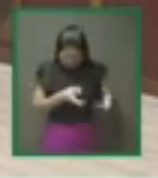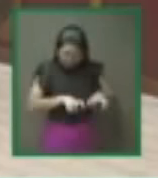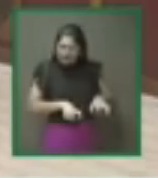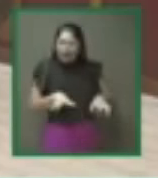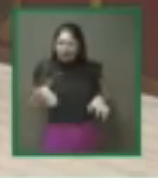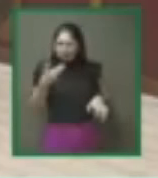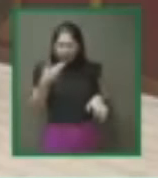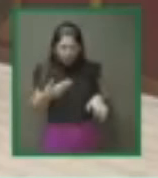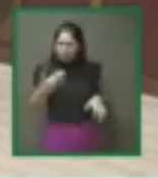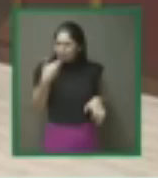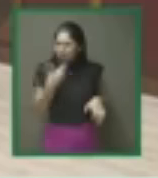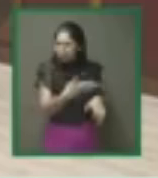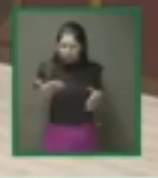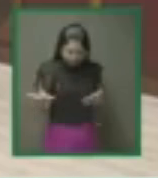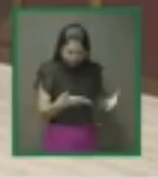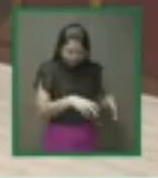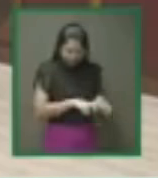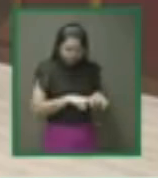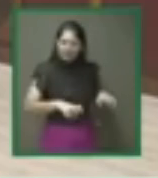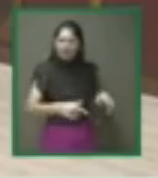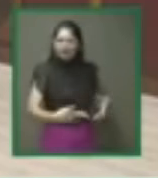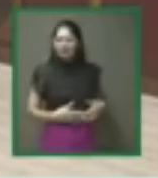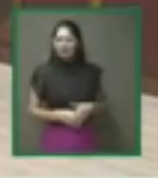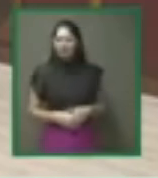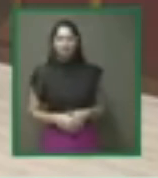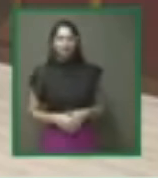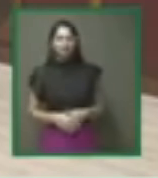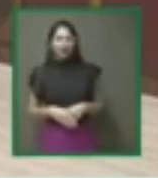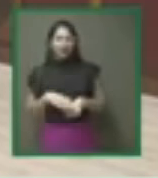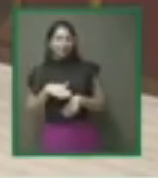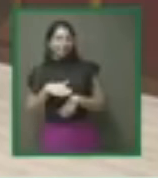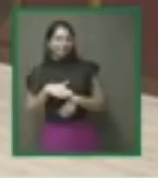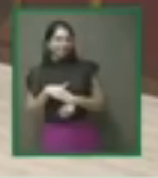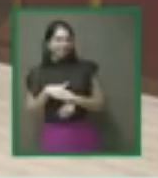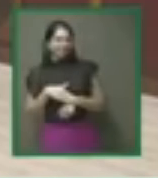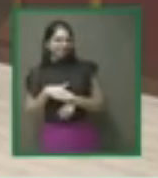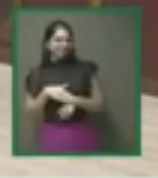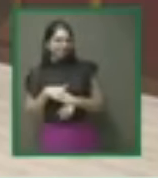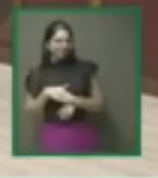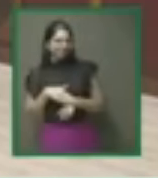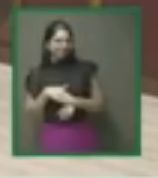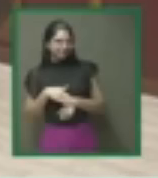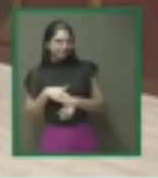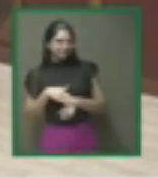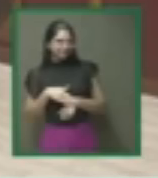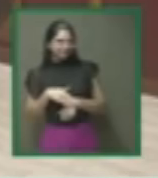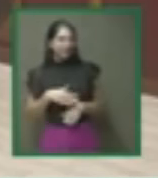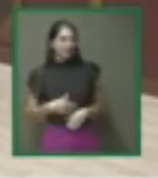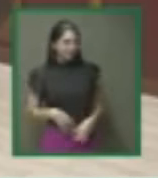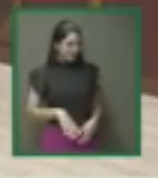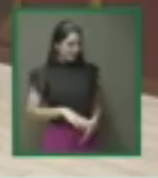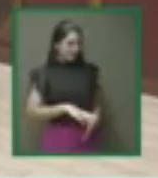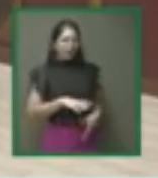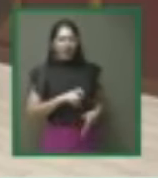pode pedir, é por nossa conta. Nesse momento, ele se levanta, pega a chave do meu carro e